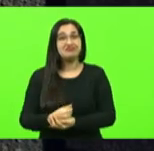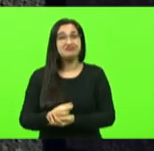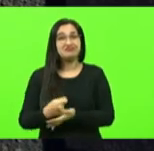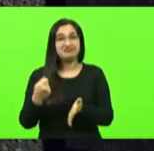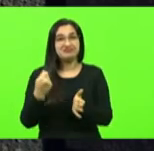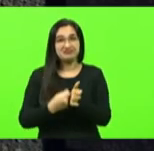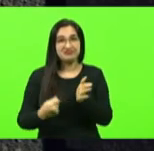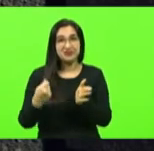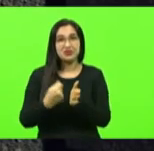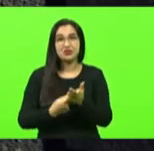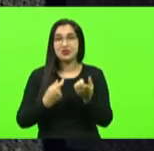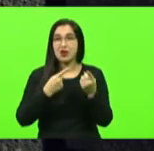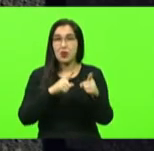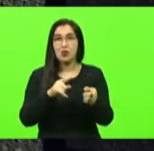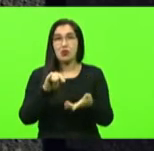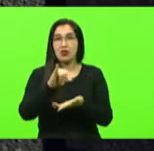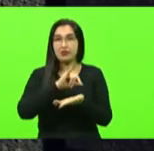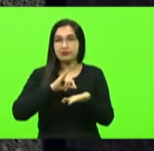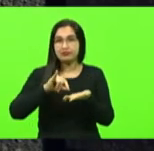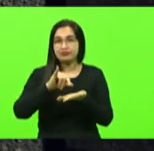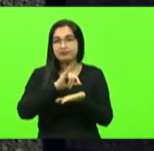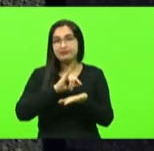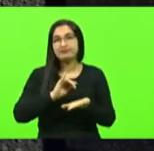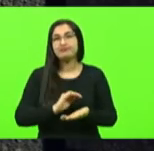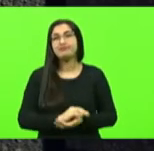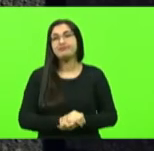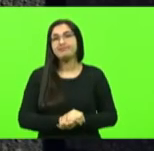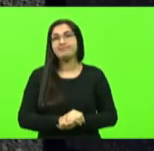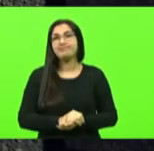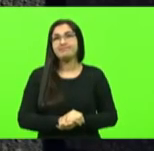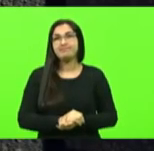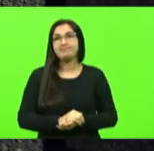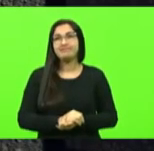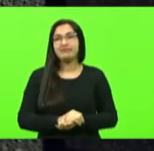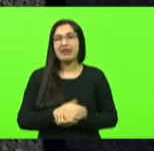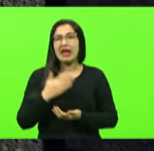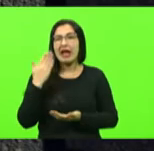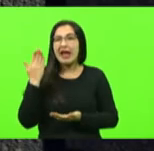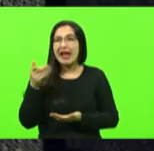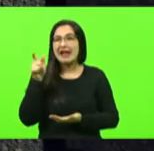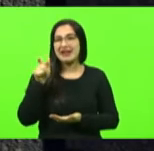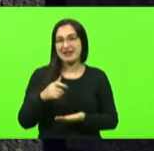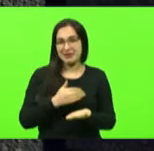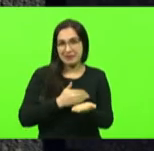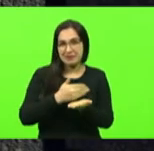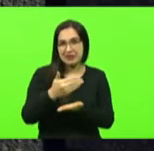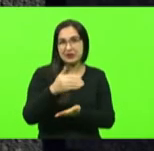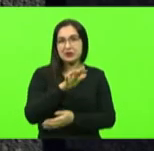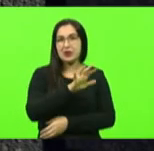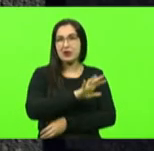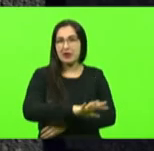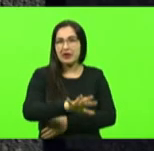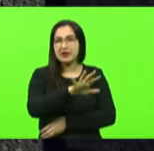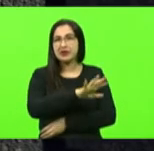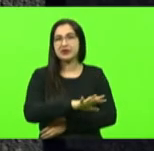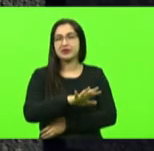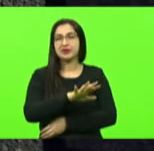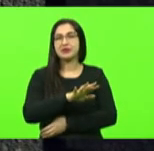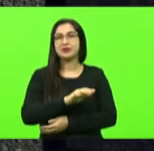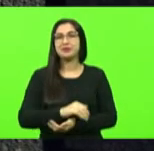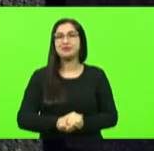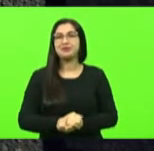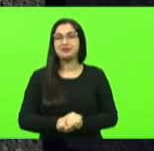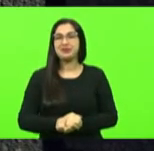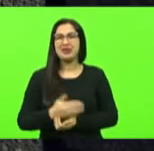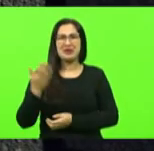contra o grande capital. Então, ele que deu o início na nossa região, no início das lutas. Aquele